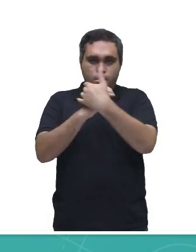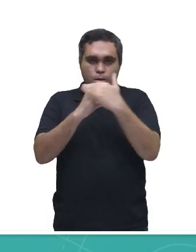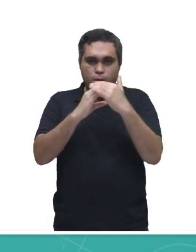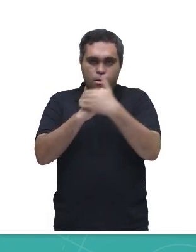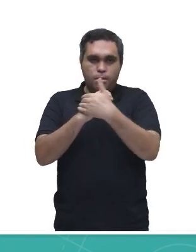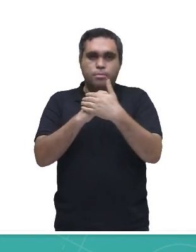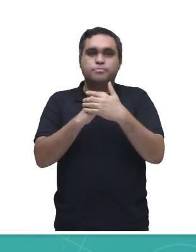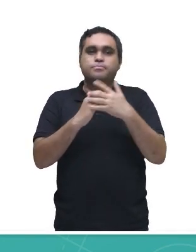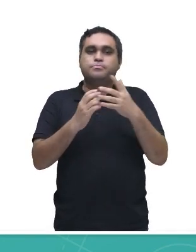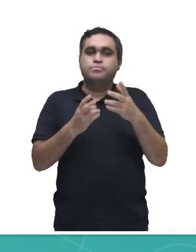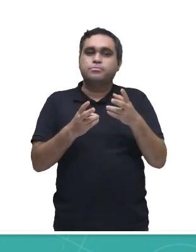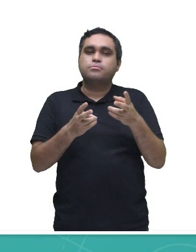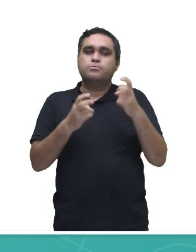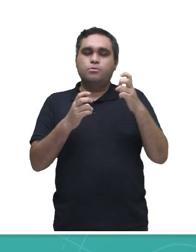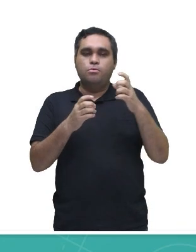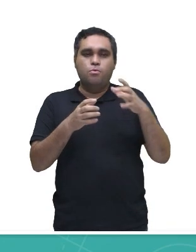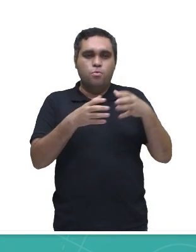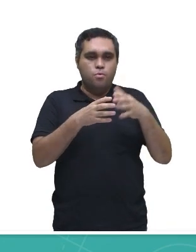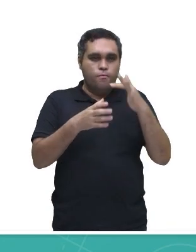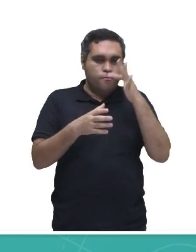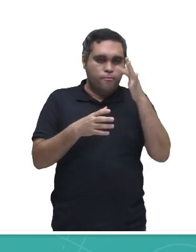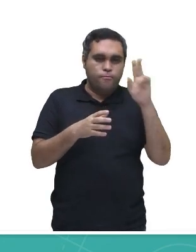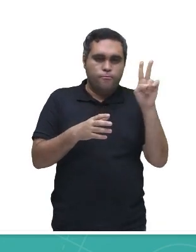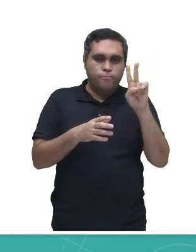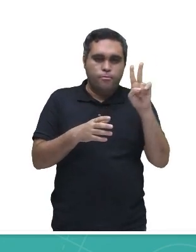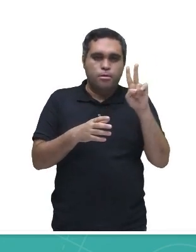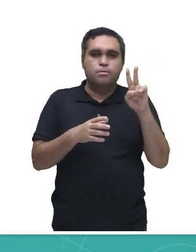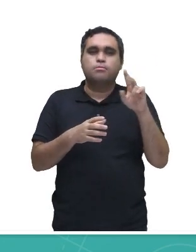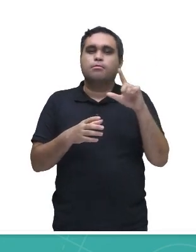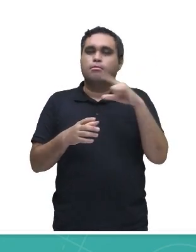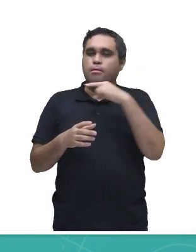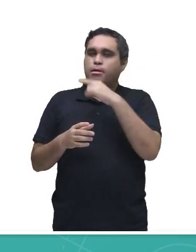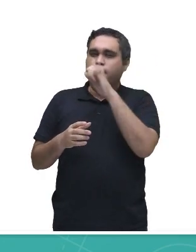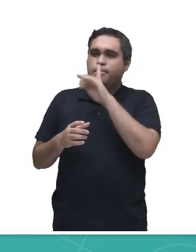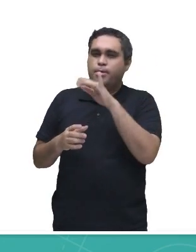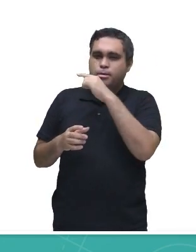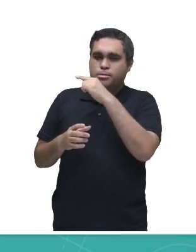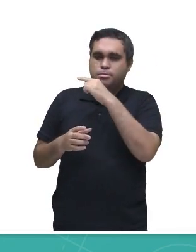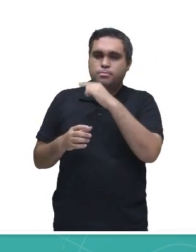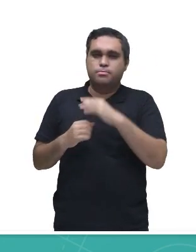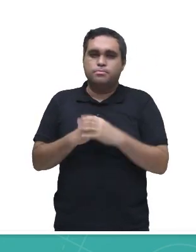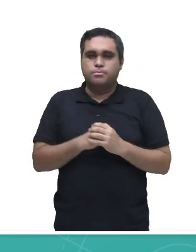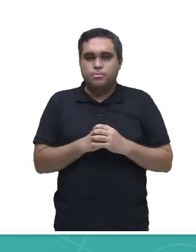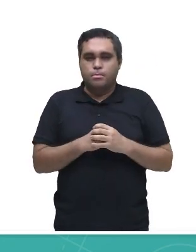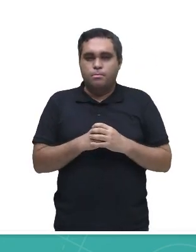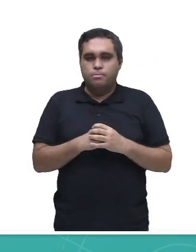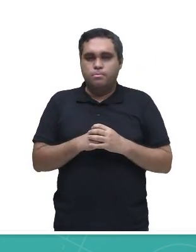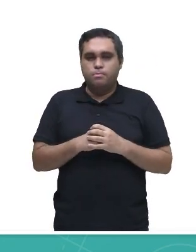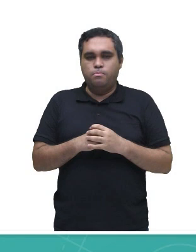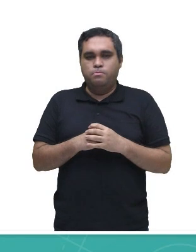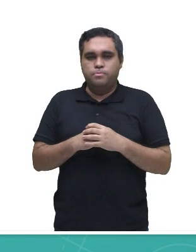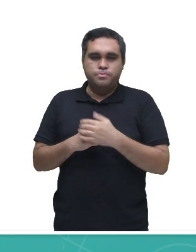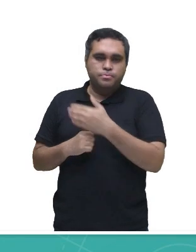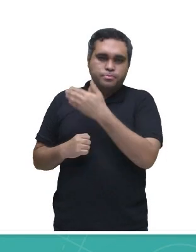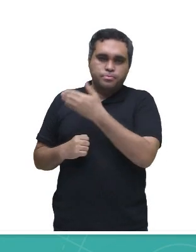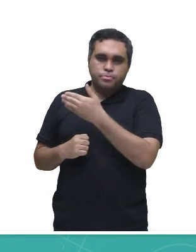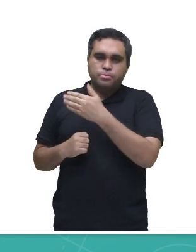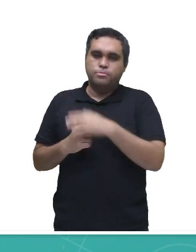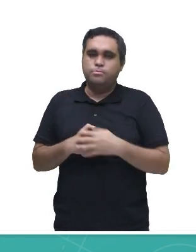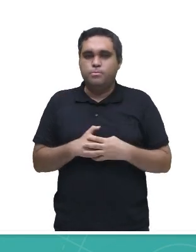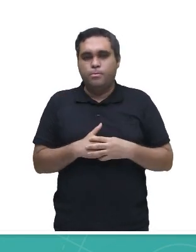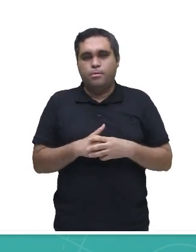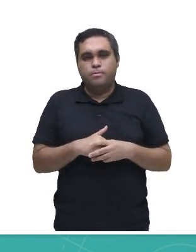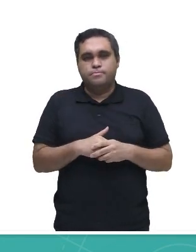vegetal, ela possui aqui um formato mais retangular. Opa. E aí, se